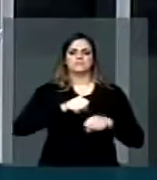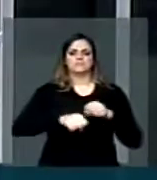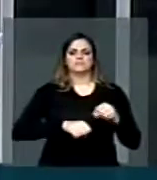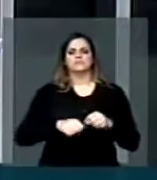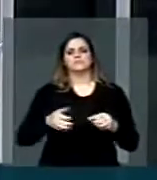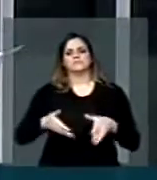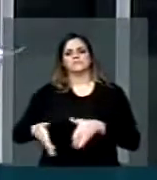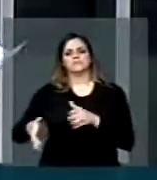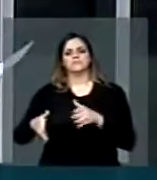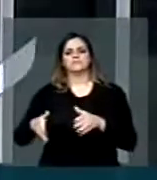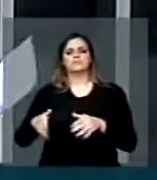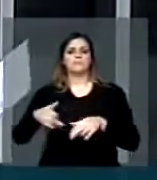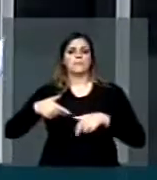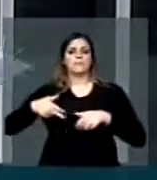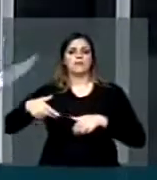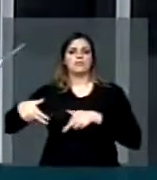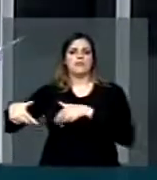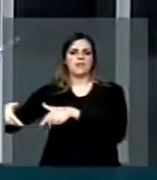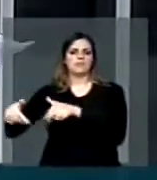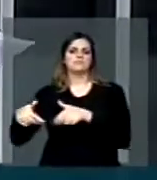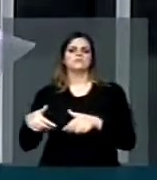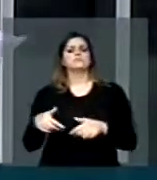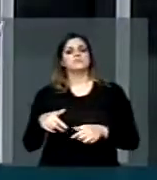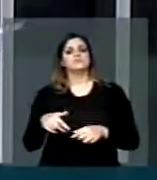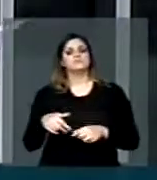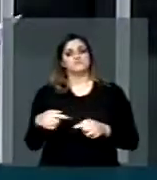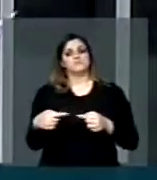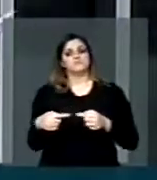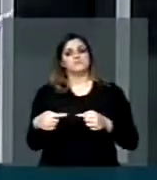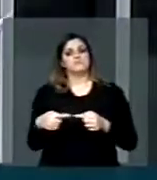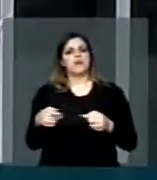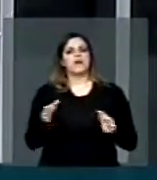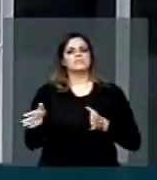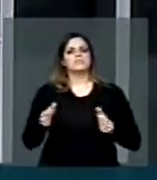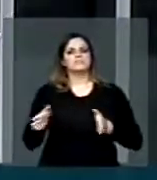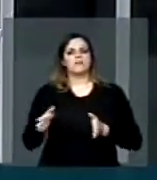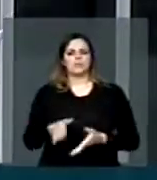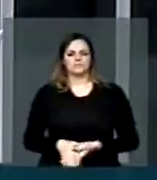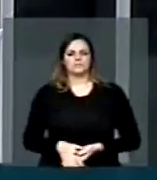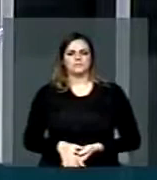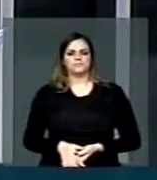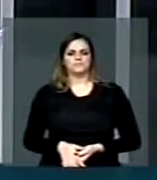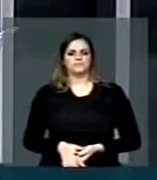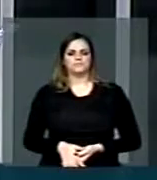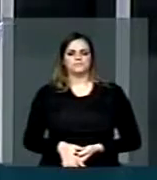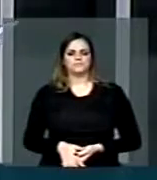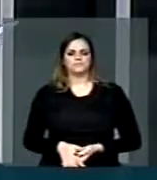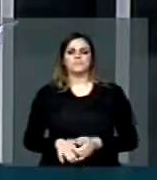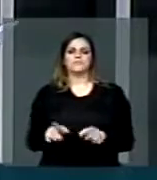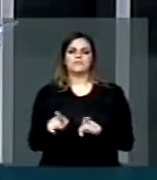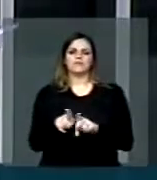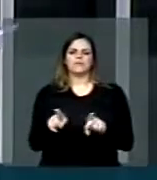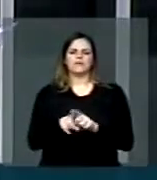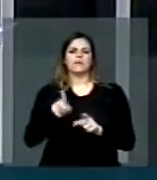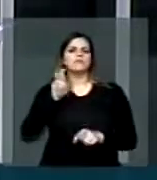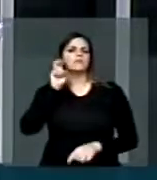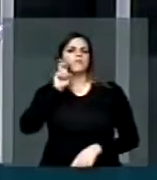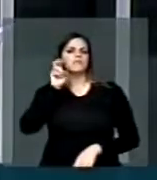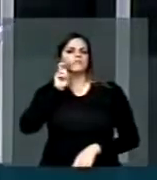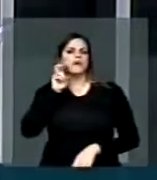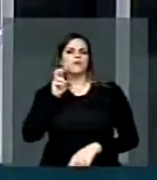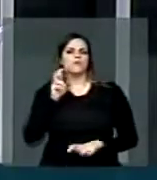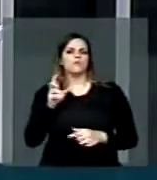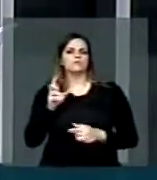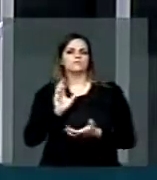tudo dentro das normas de acessibilidade. Com relação a Natal, Natal também